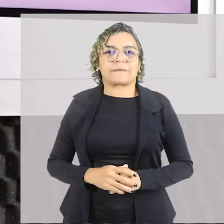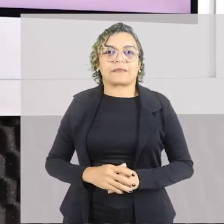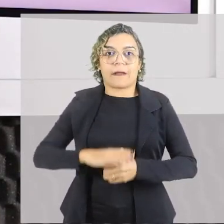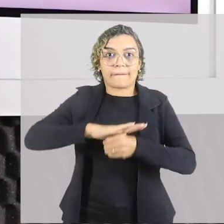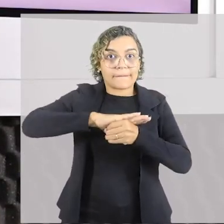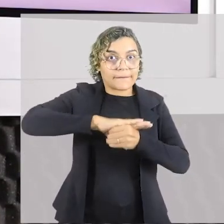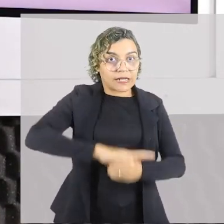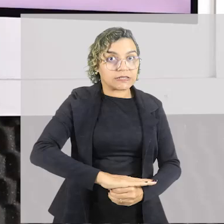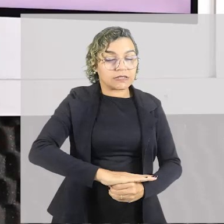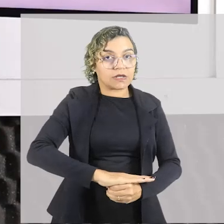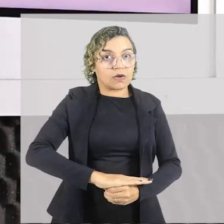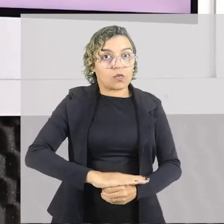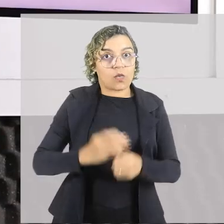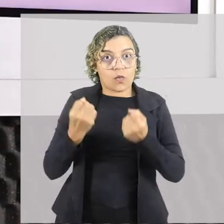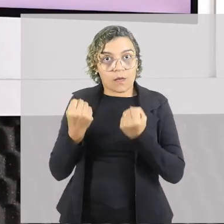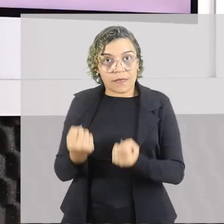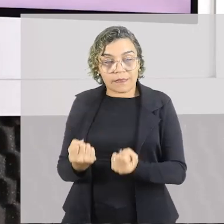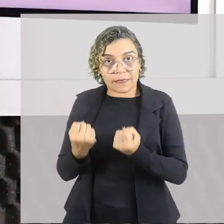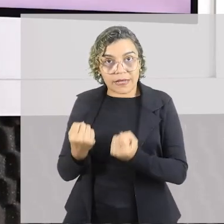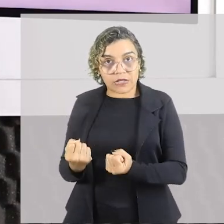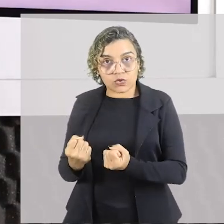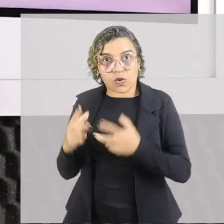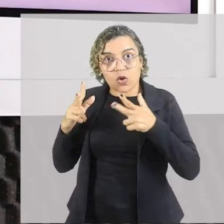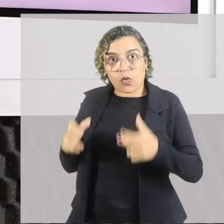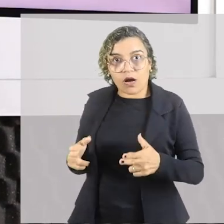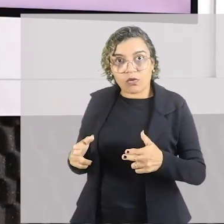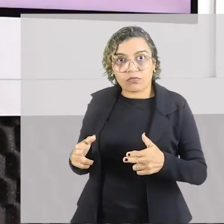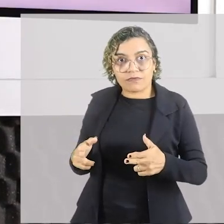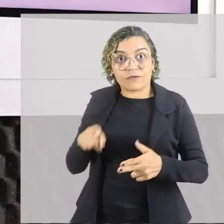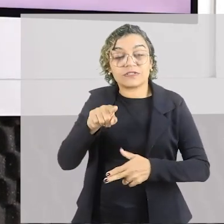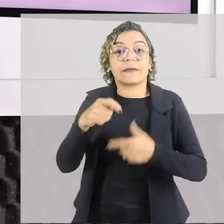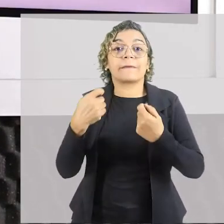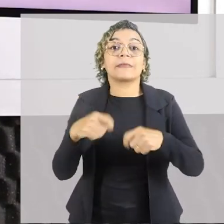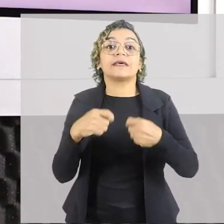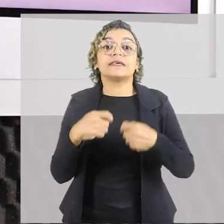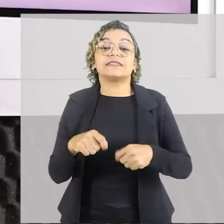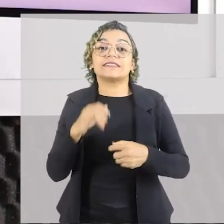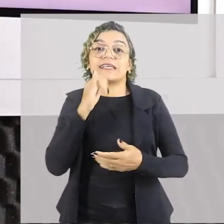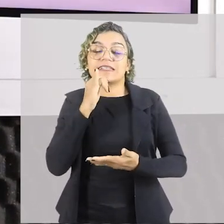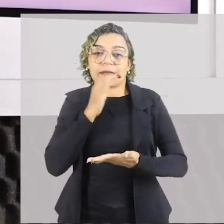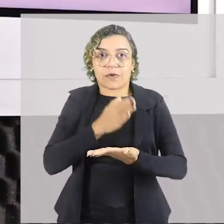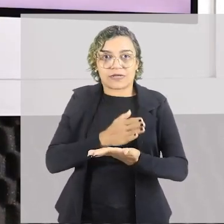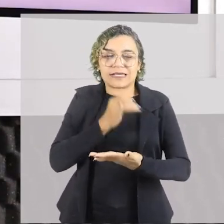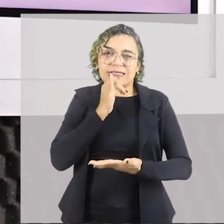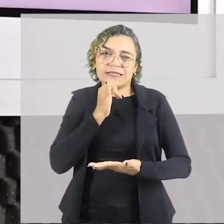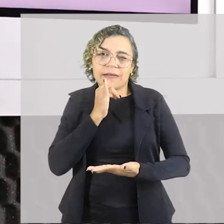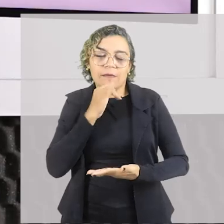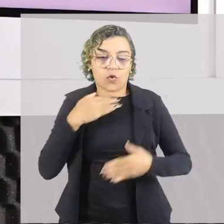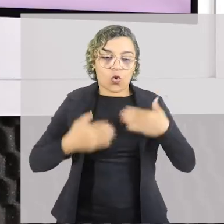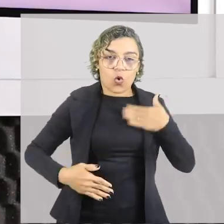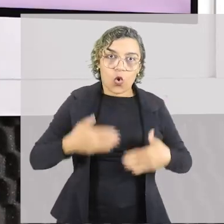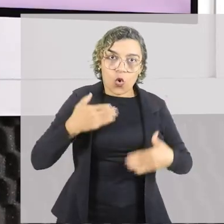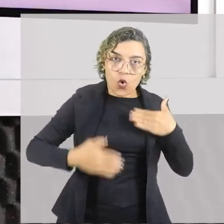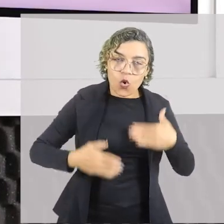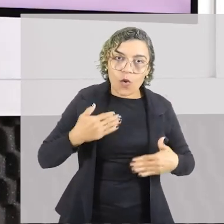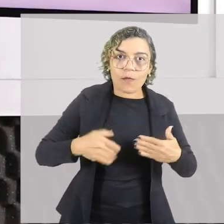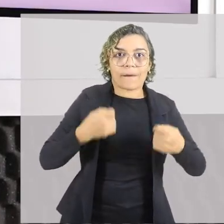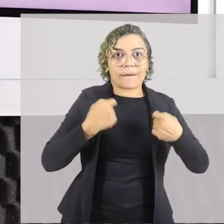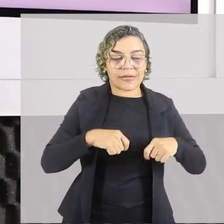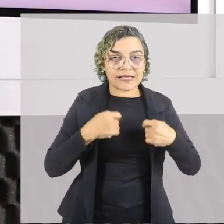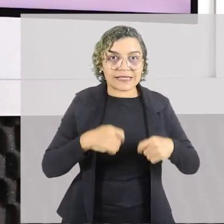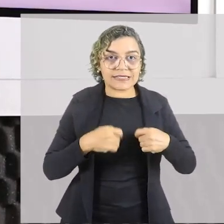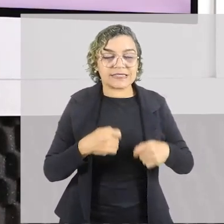Pressão não é a mesma coisa que peso. Você precisa fazer o quê? Distribuir o peso do meu corpo e o de Naíris por uma